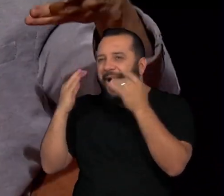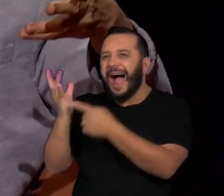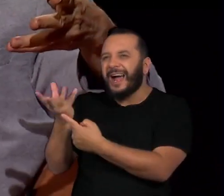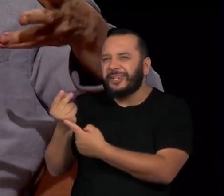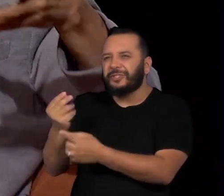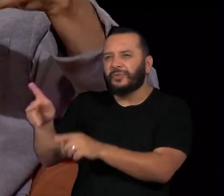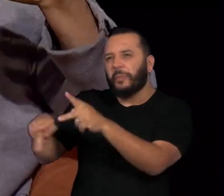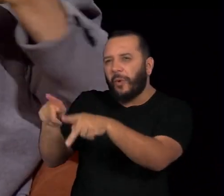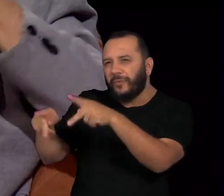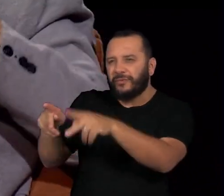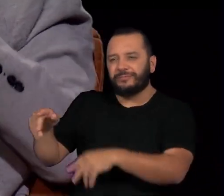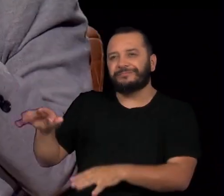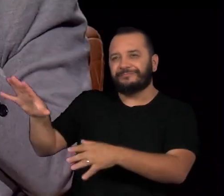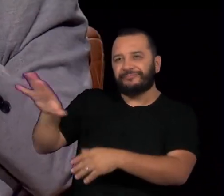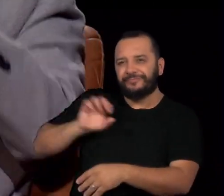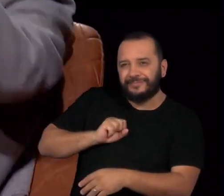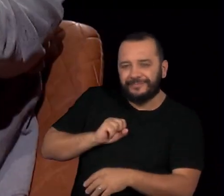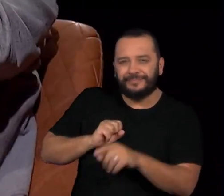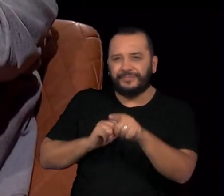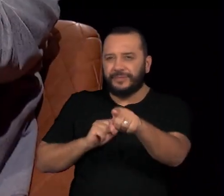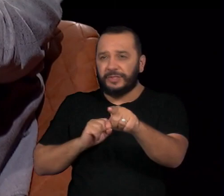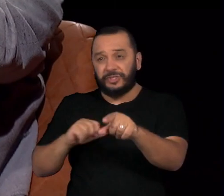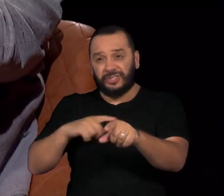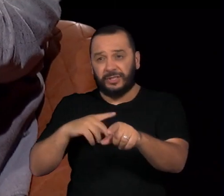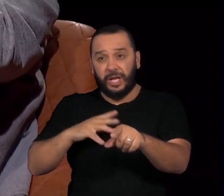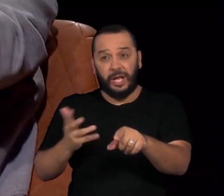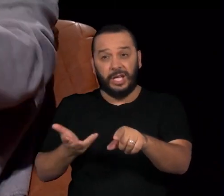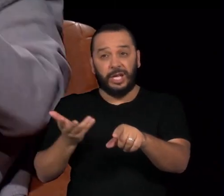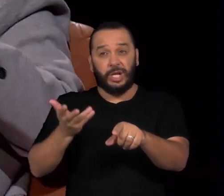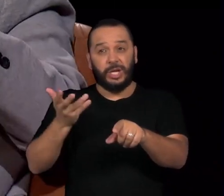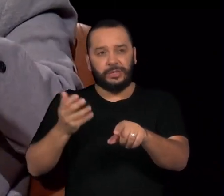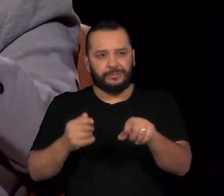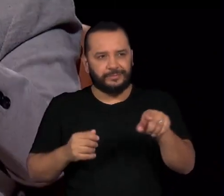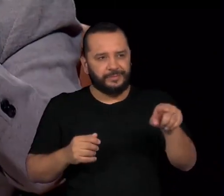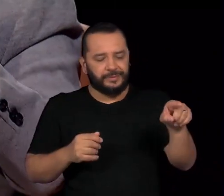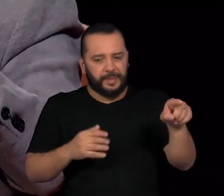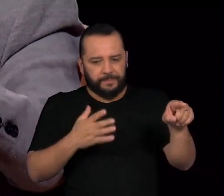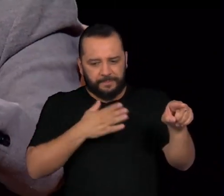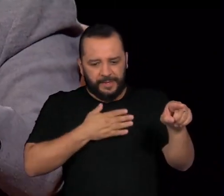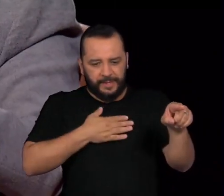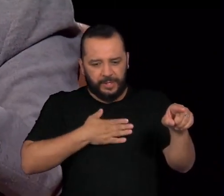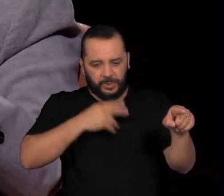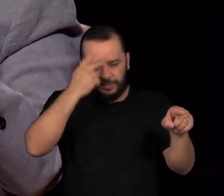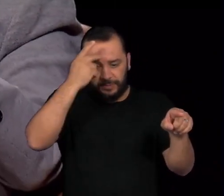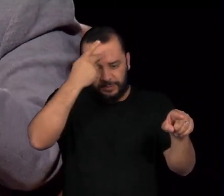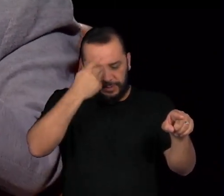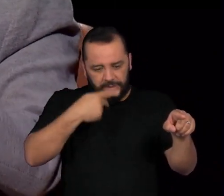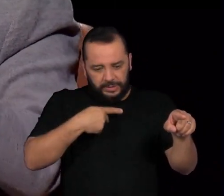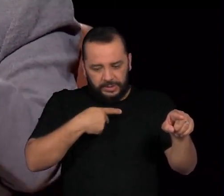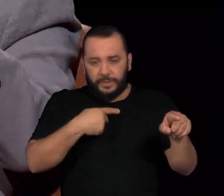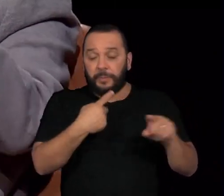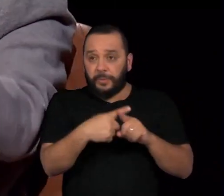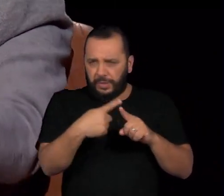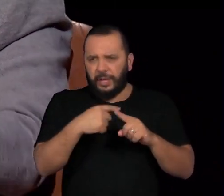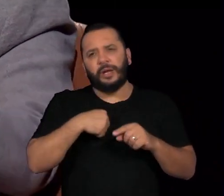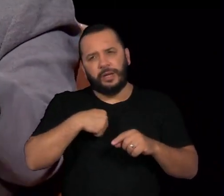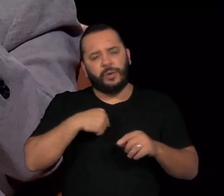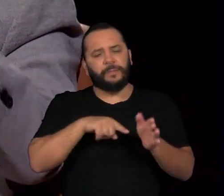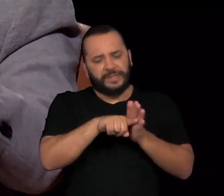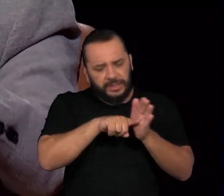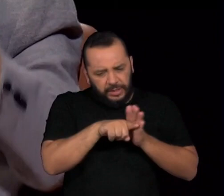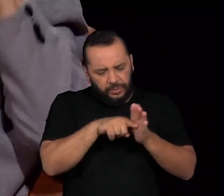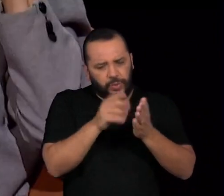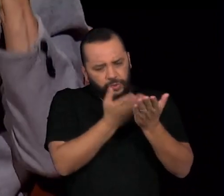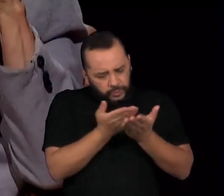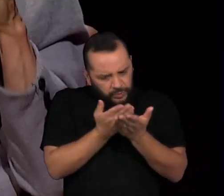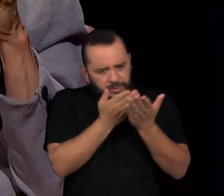erodito não é e tinha a minha o meu alterg porque ao mesmo tempo que eu tenho um lado serioso um lado intelectual um lado pesquisador não é